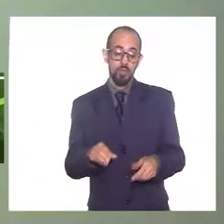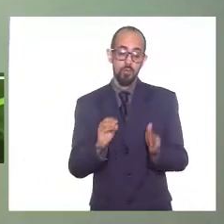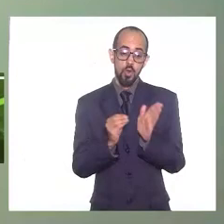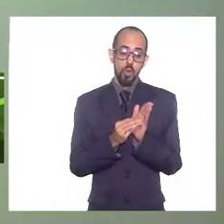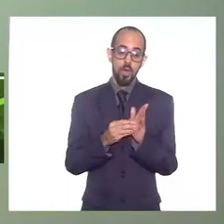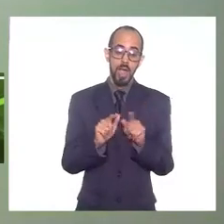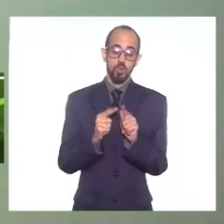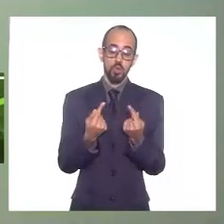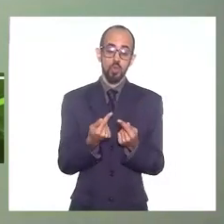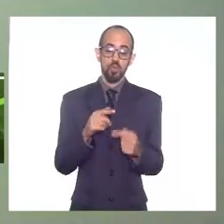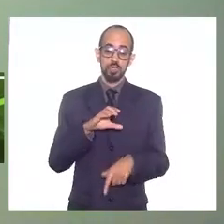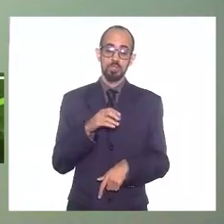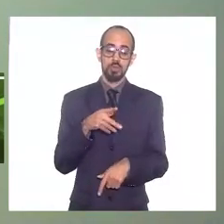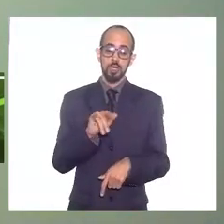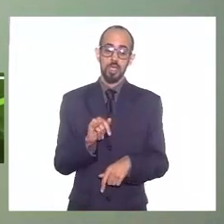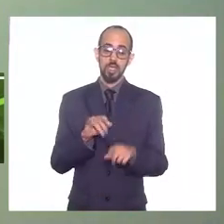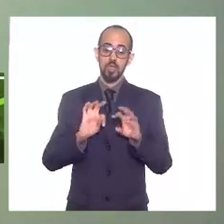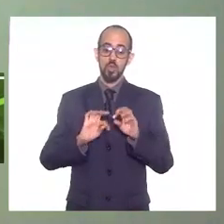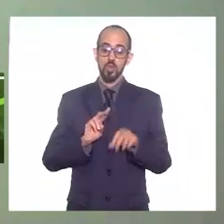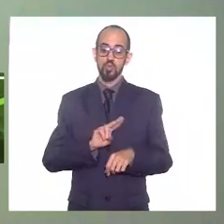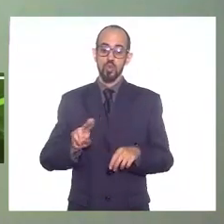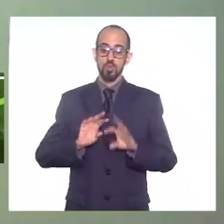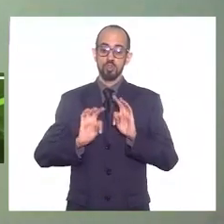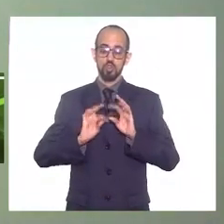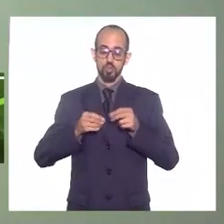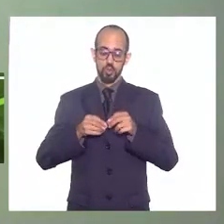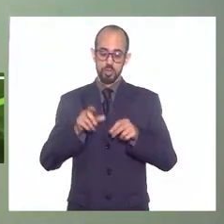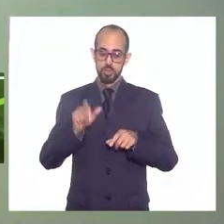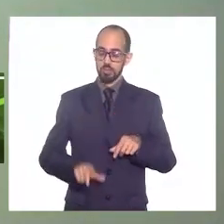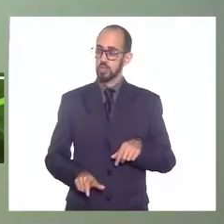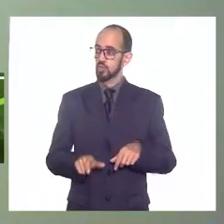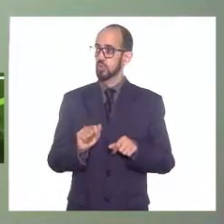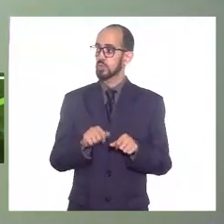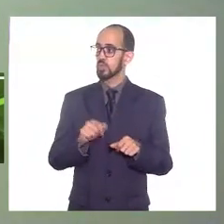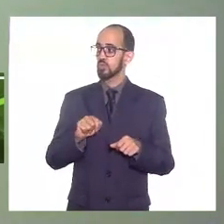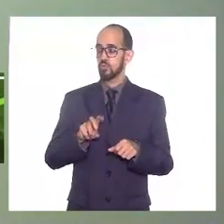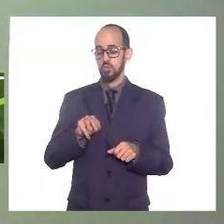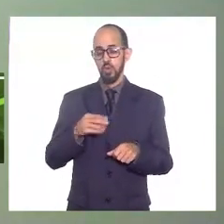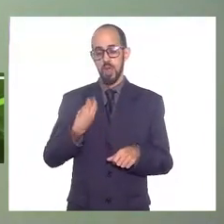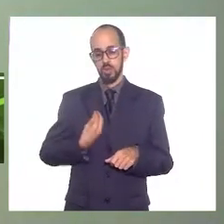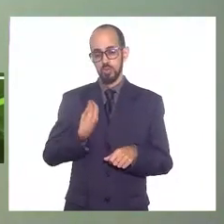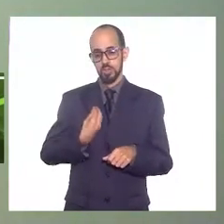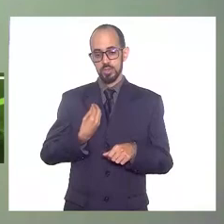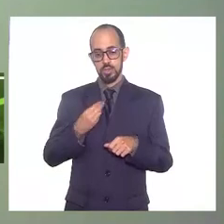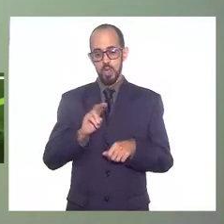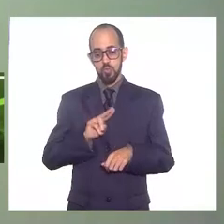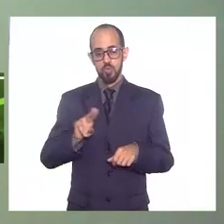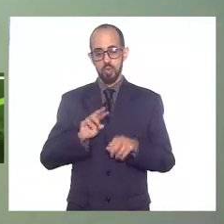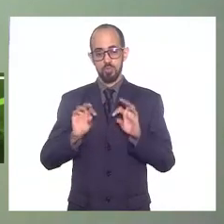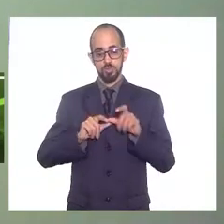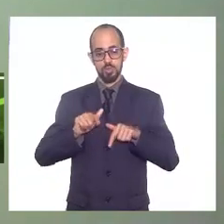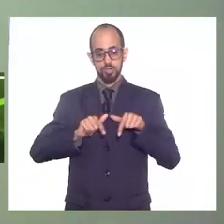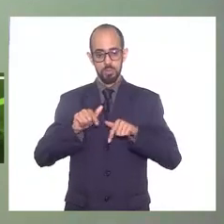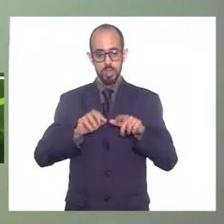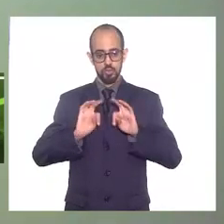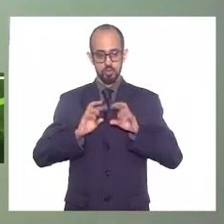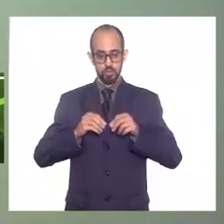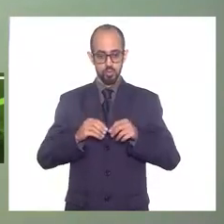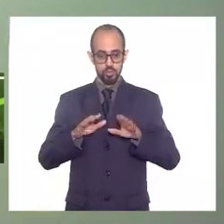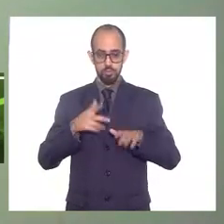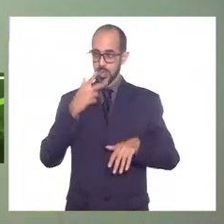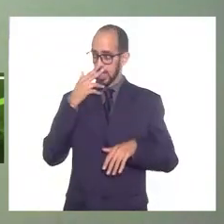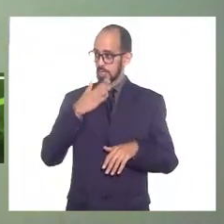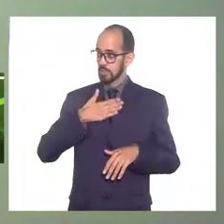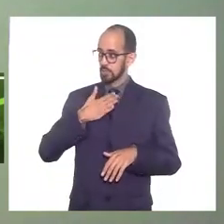da CPI o nome das pessoas Vou atualizar o nosso programa de trabalho o nome das pessoas é me